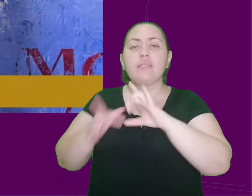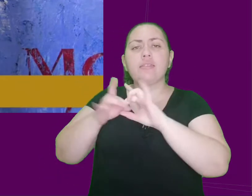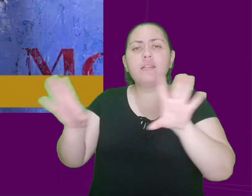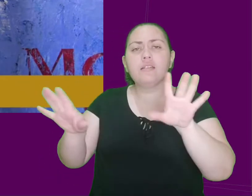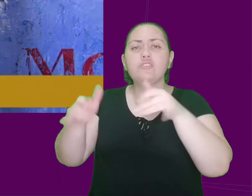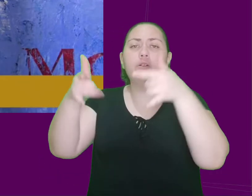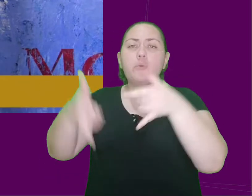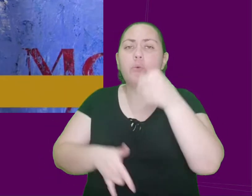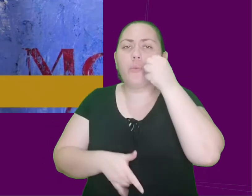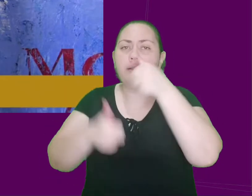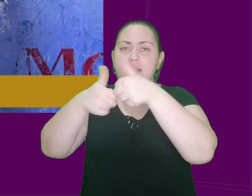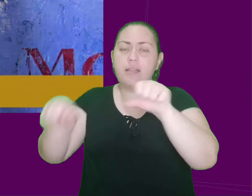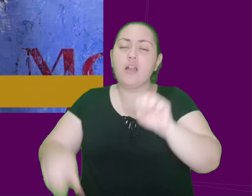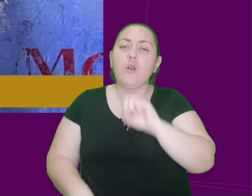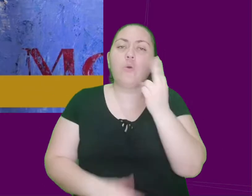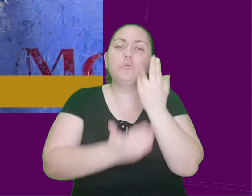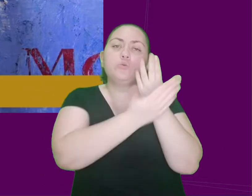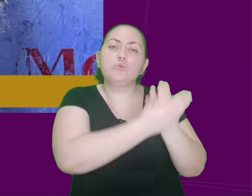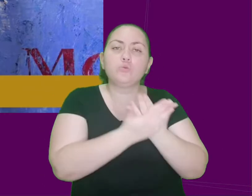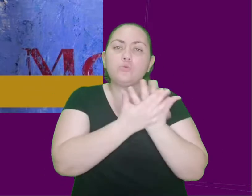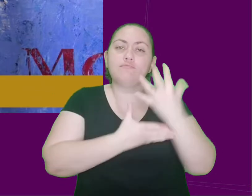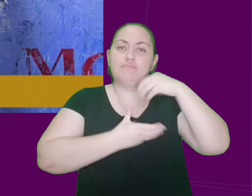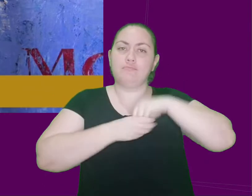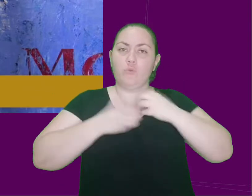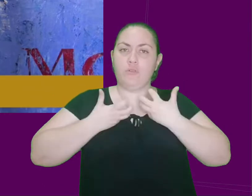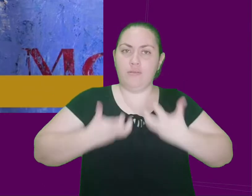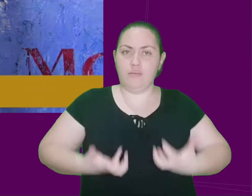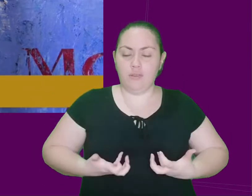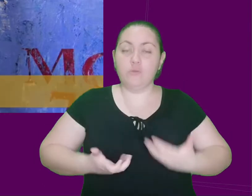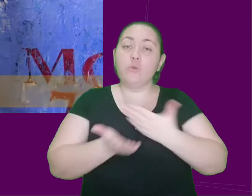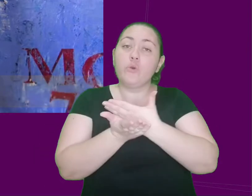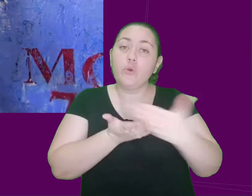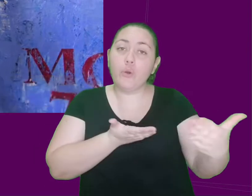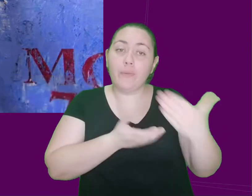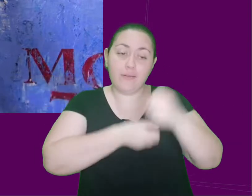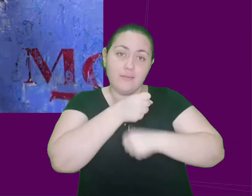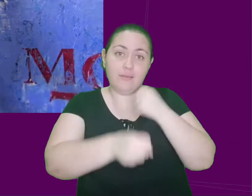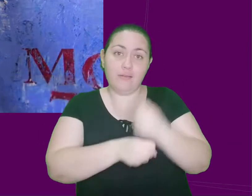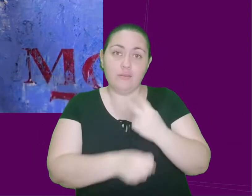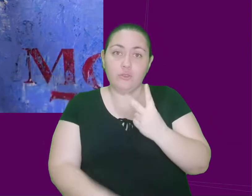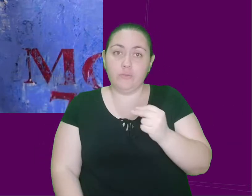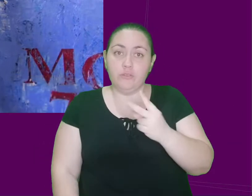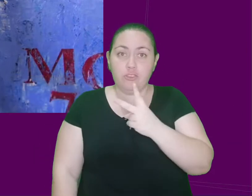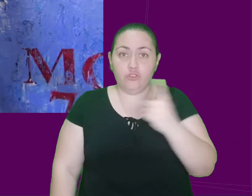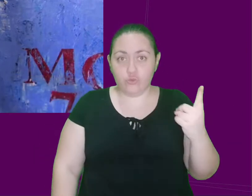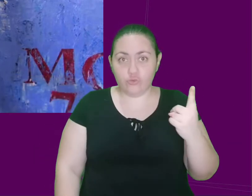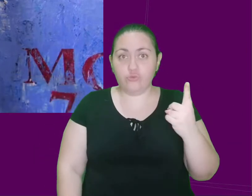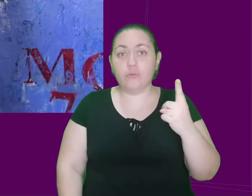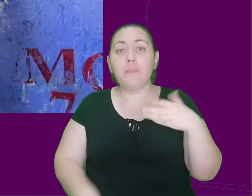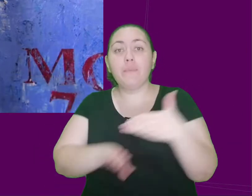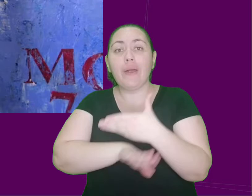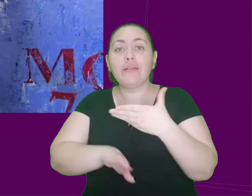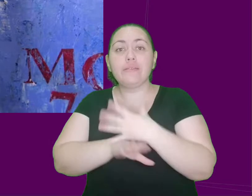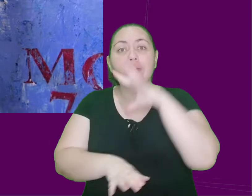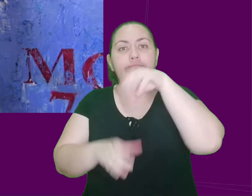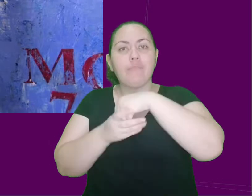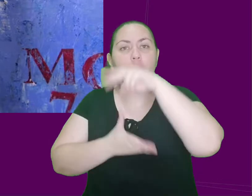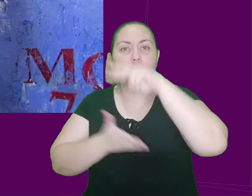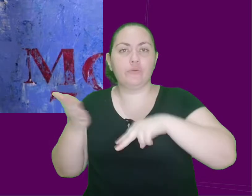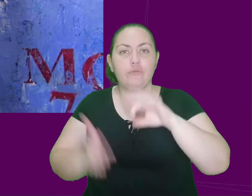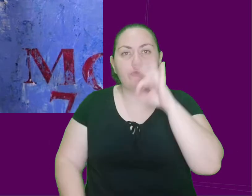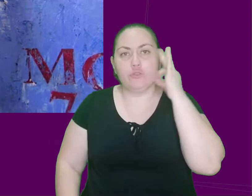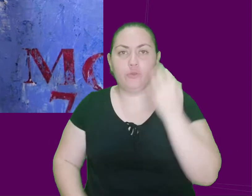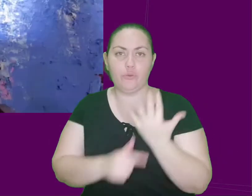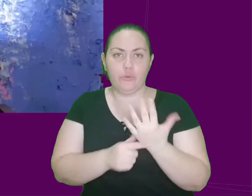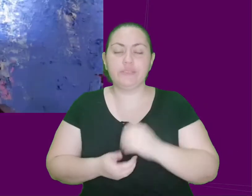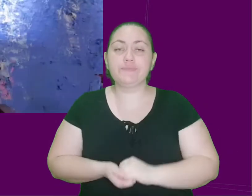Estudos para a Composição do Cansaço, passa a integrar no ano de 2021 as leituras para o vestibular